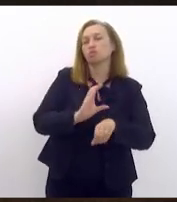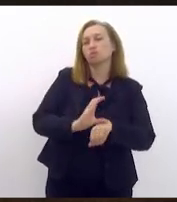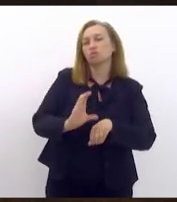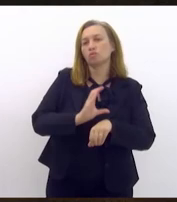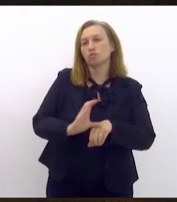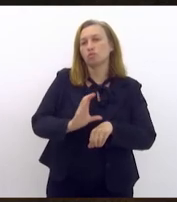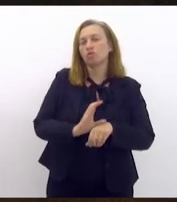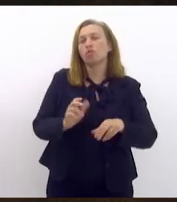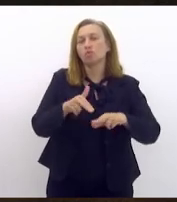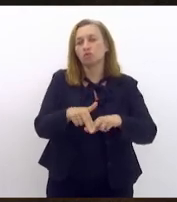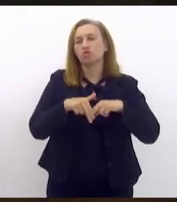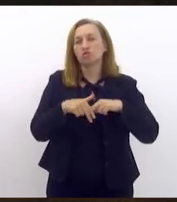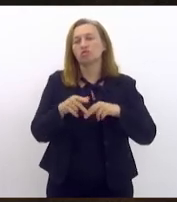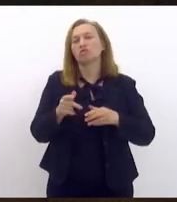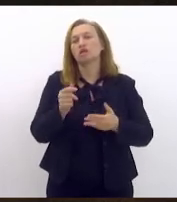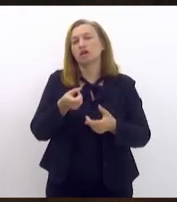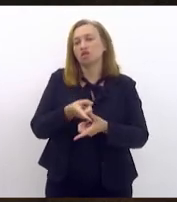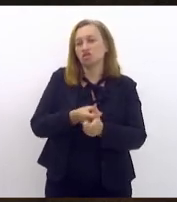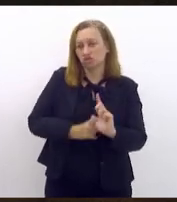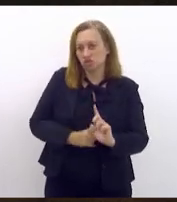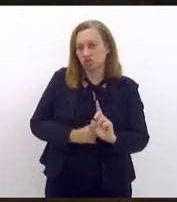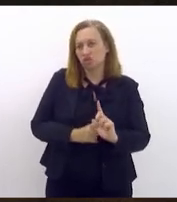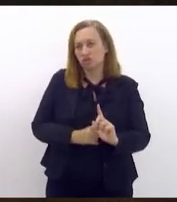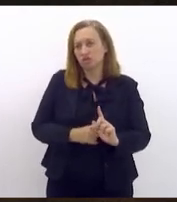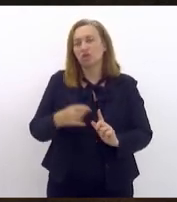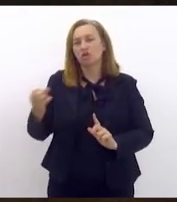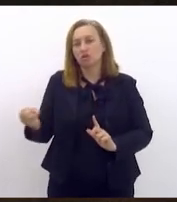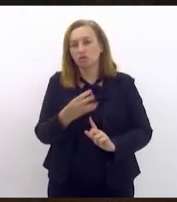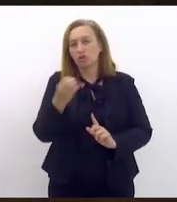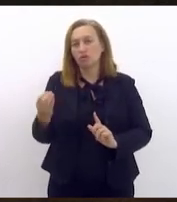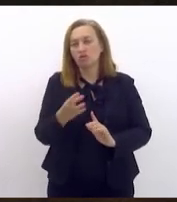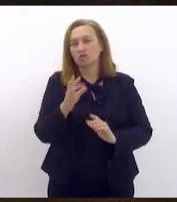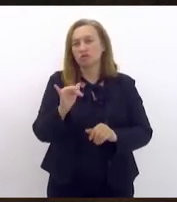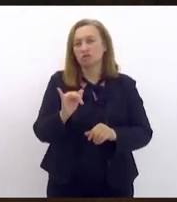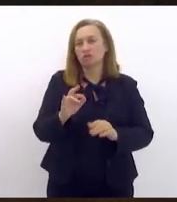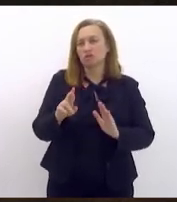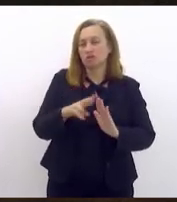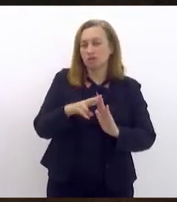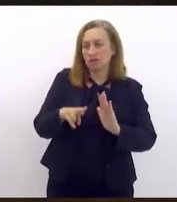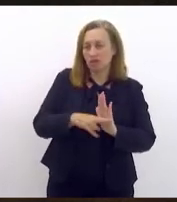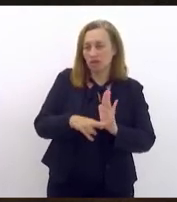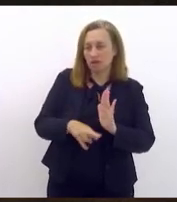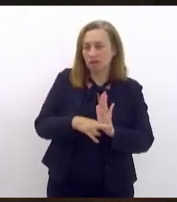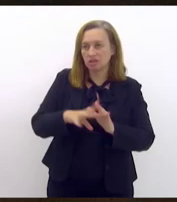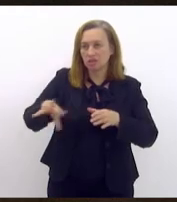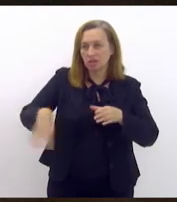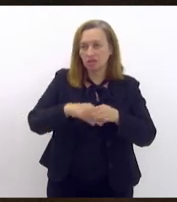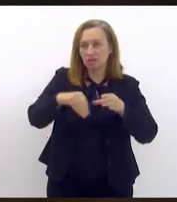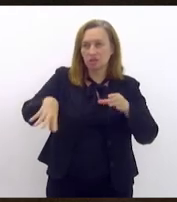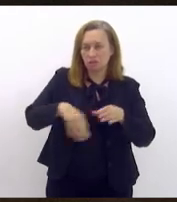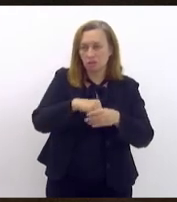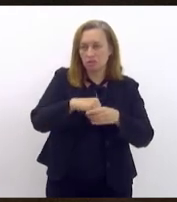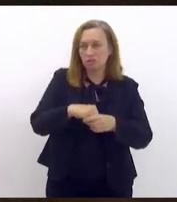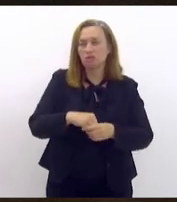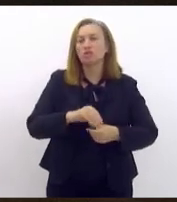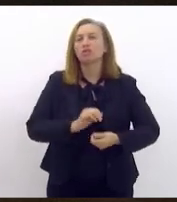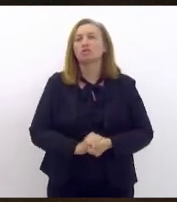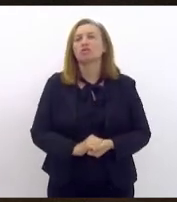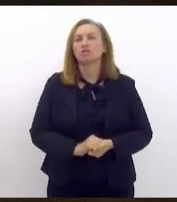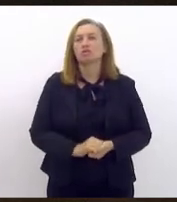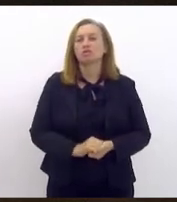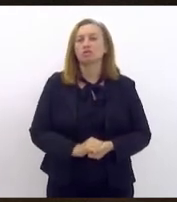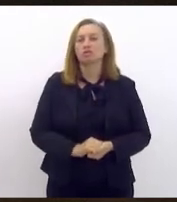conta das dívidas, por conta das novas medidas que essa medida implementou, que inviabilizou